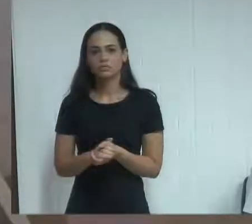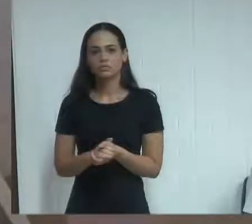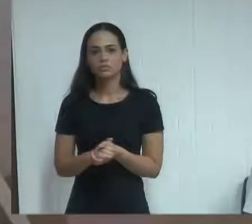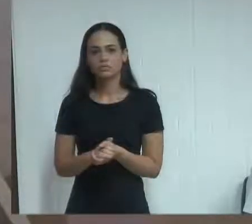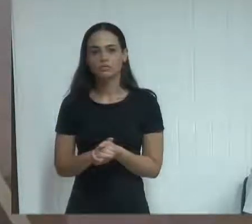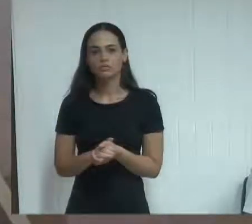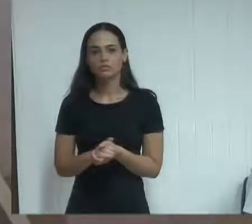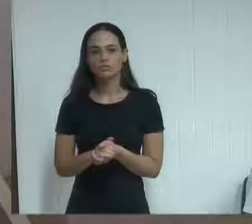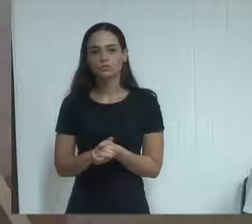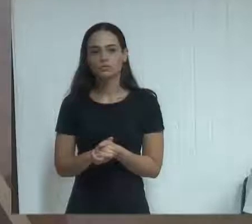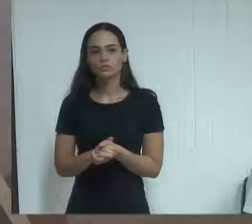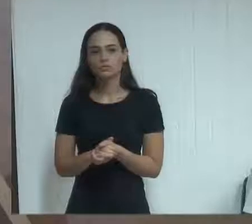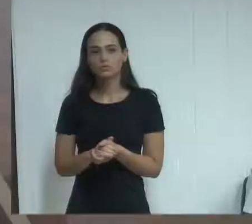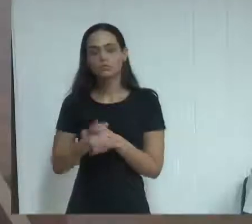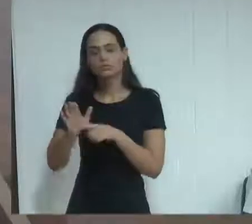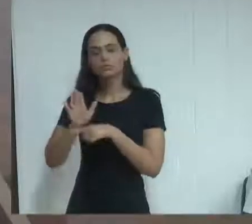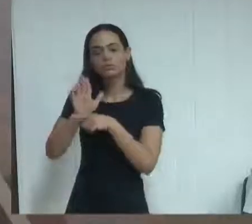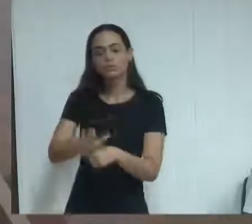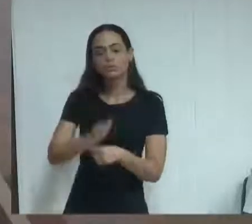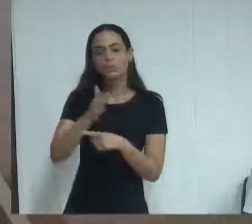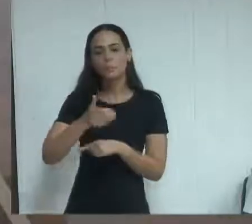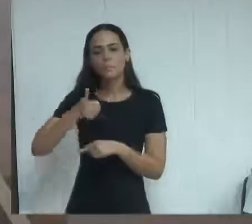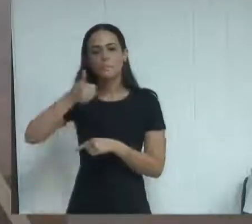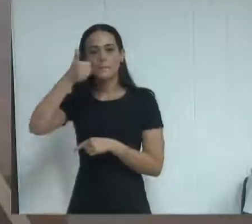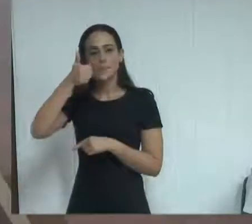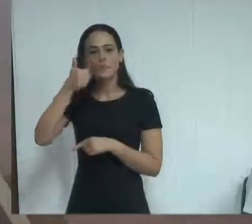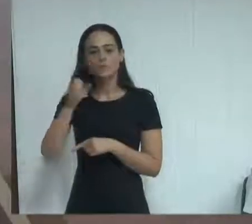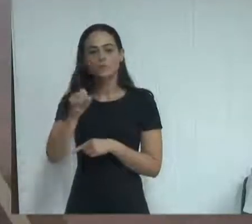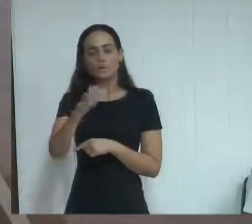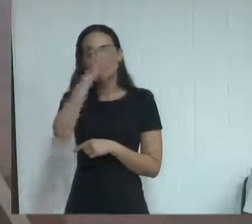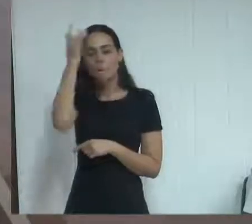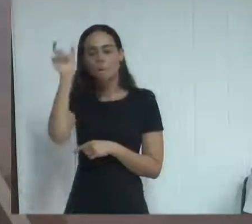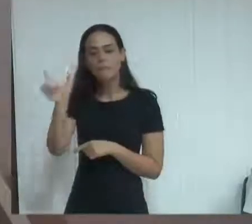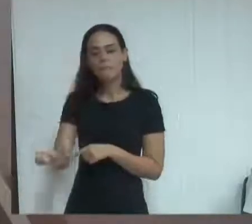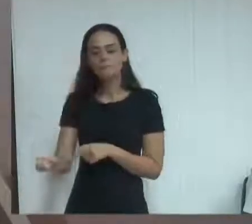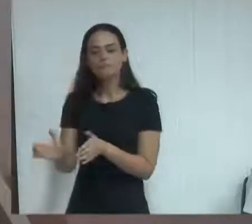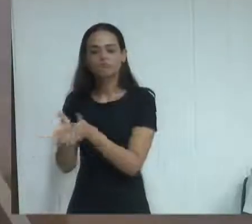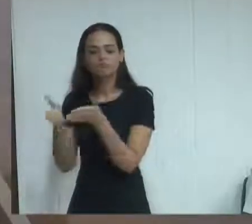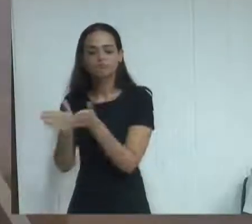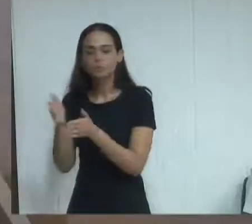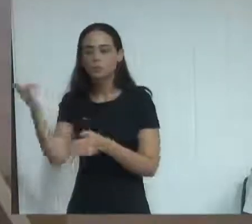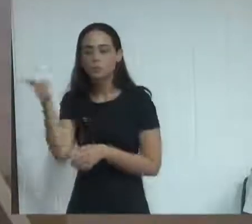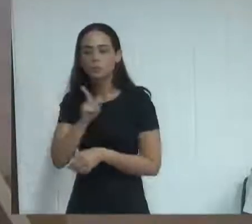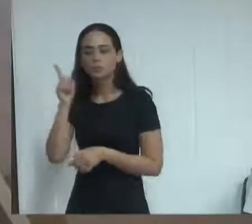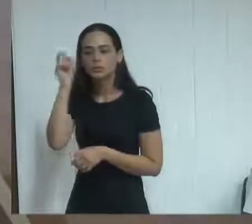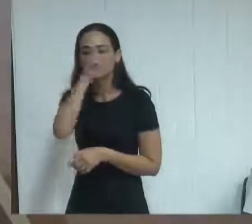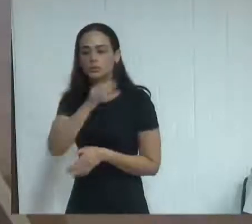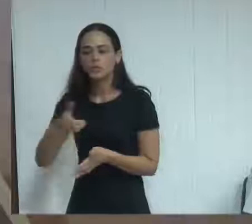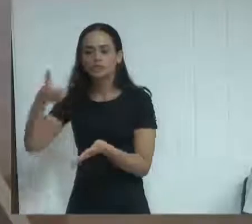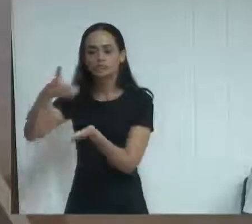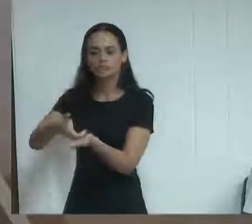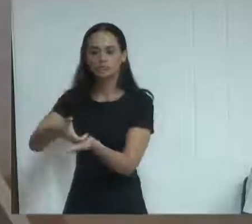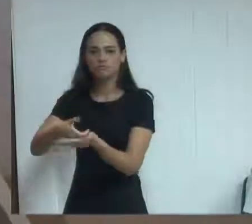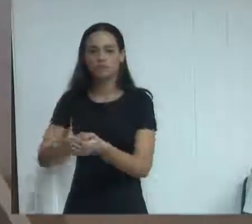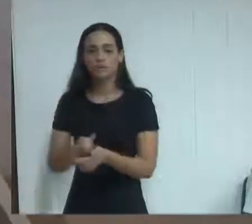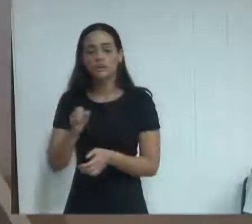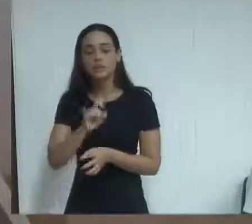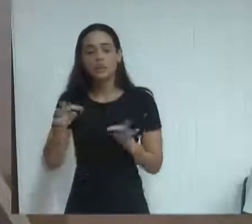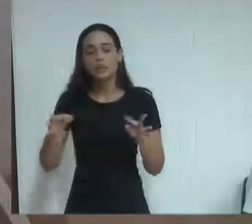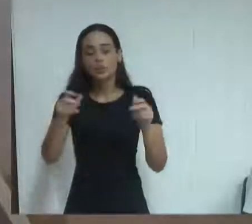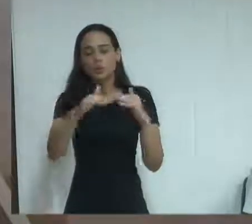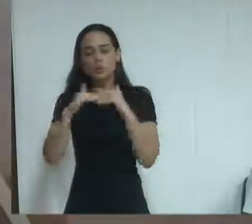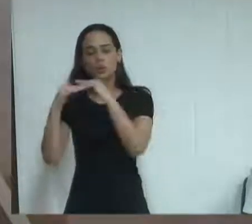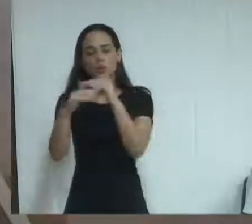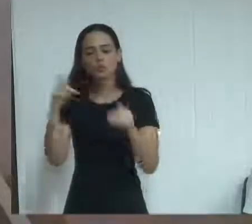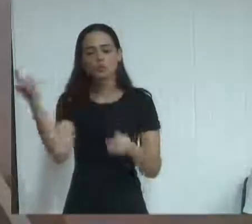uma vantagem menor com relação àquele que não tem condições, às vezes, ou que não está momentaneamente podendo pagar à vista. Porque, tenho certeza, se todo mundo tivesse condições de pagar